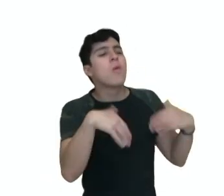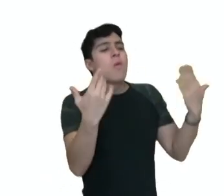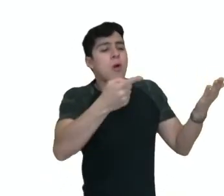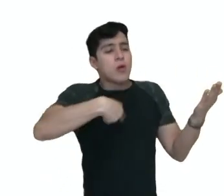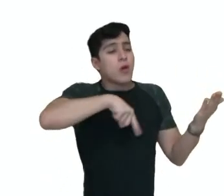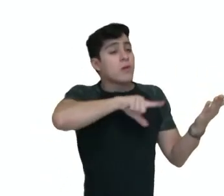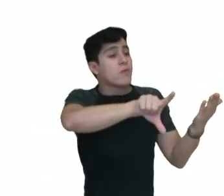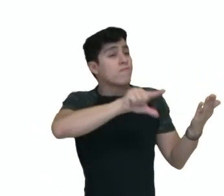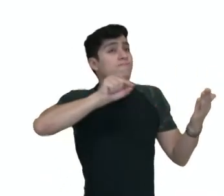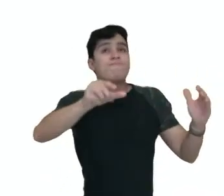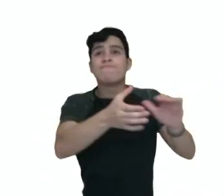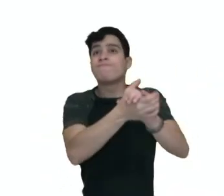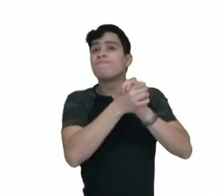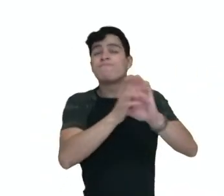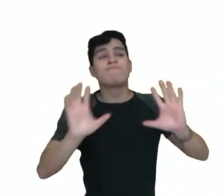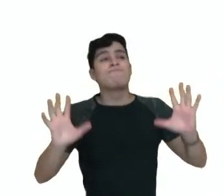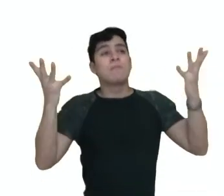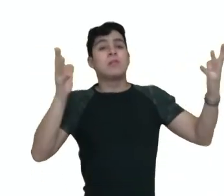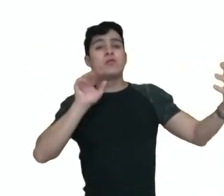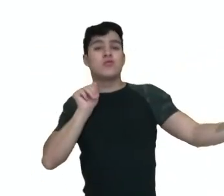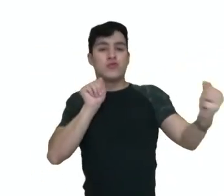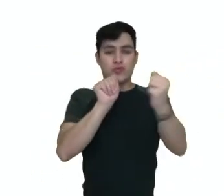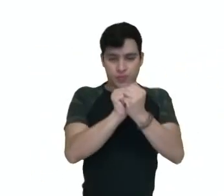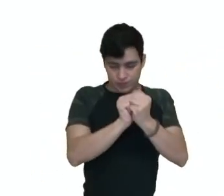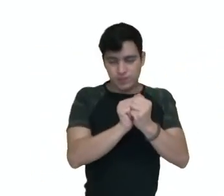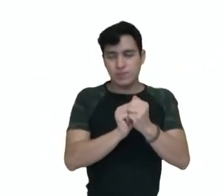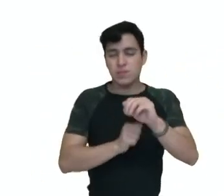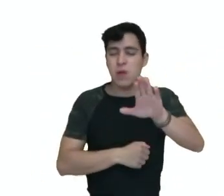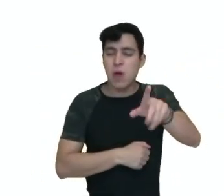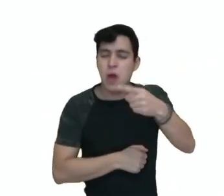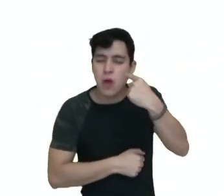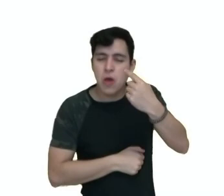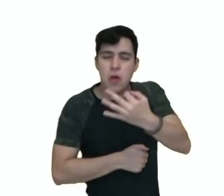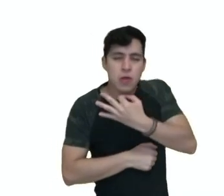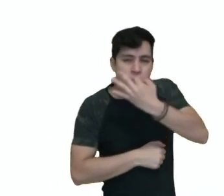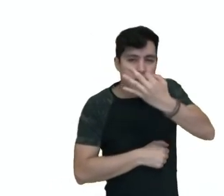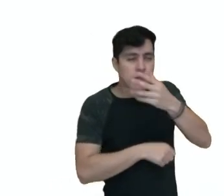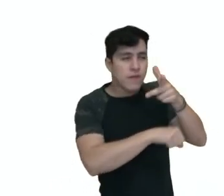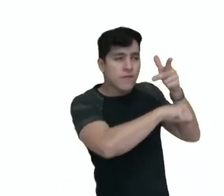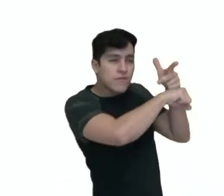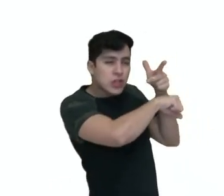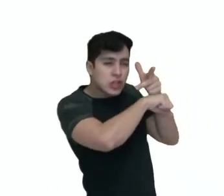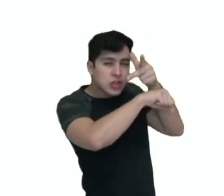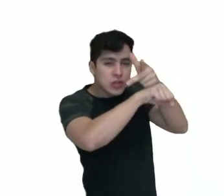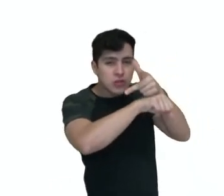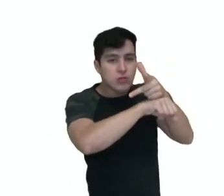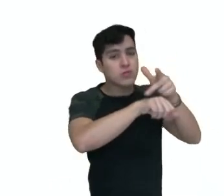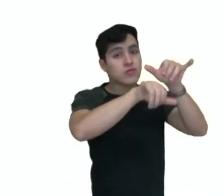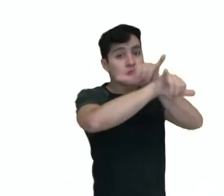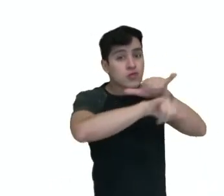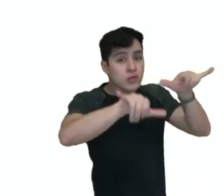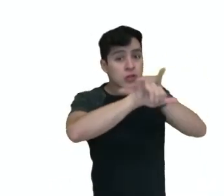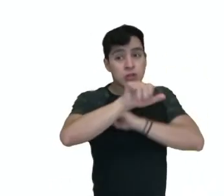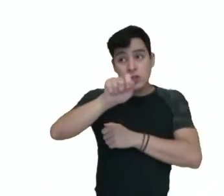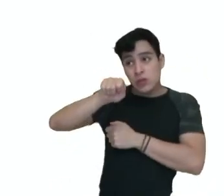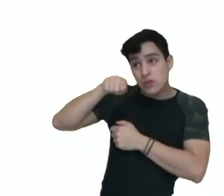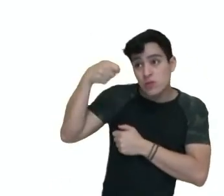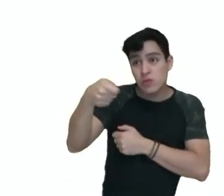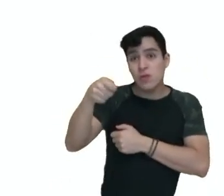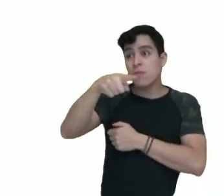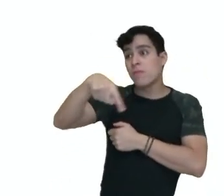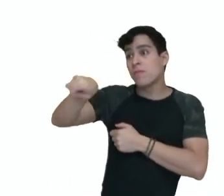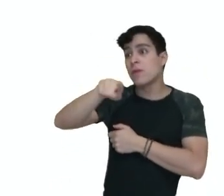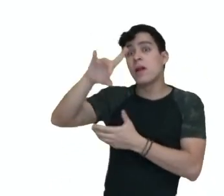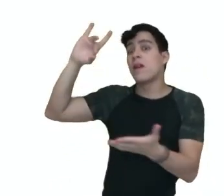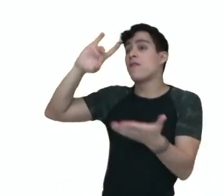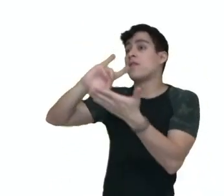Algumas sugestões de comemoração sobre a data. Selecionar vídeos de notícias sobre o fato comemorado para assistir